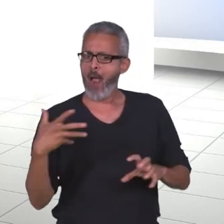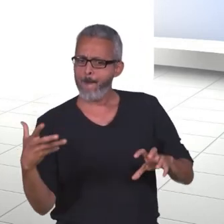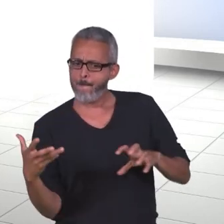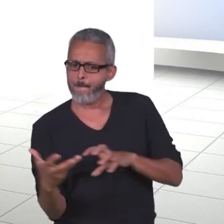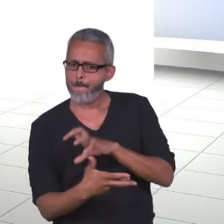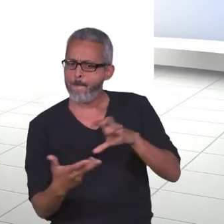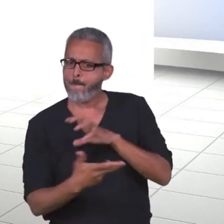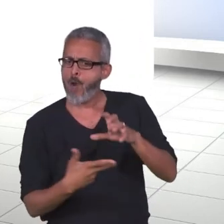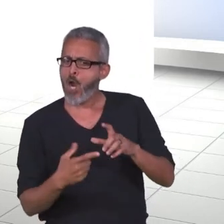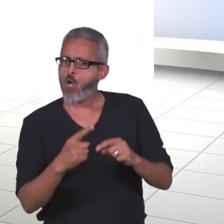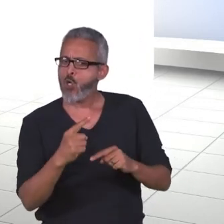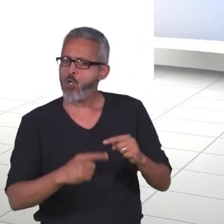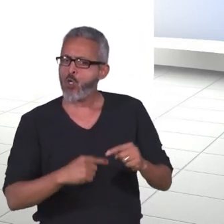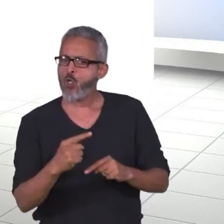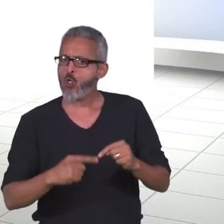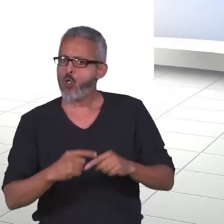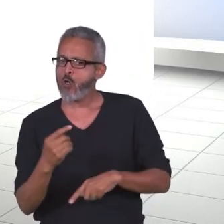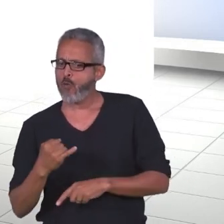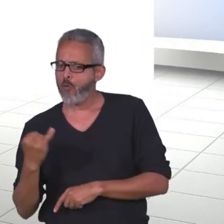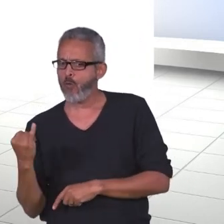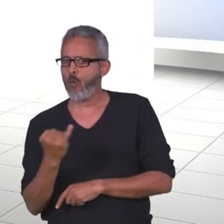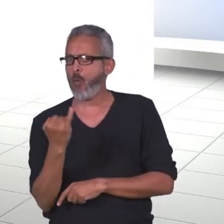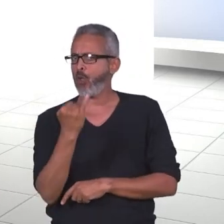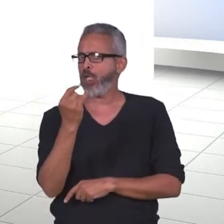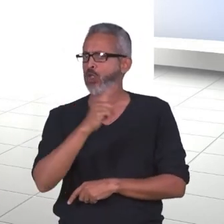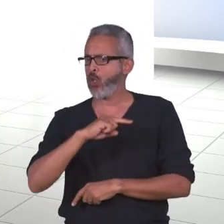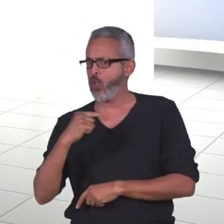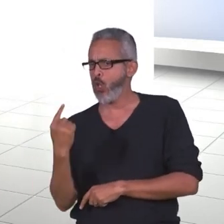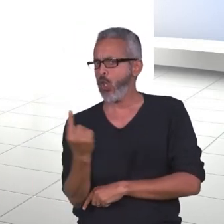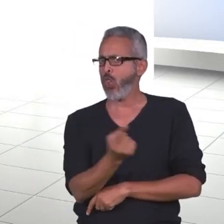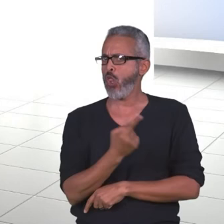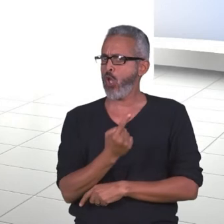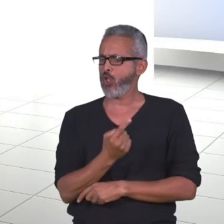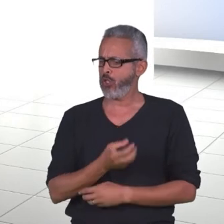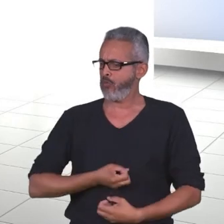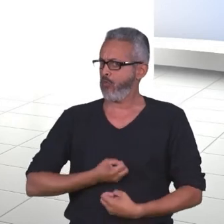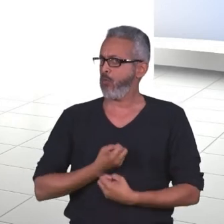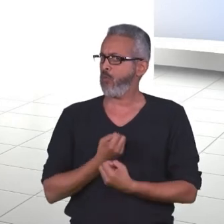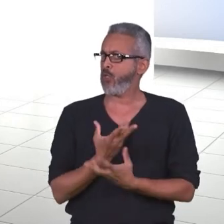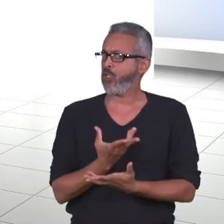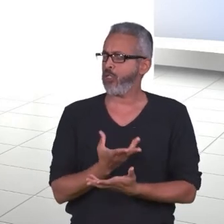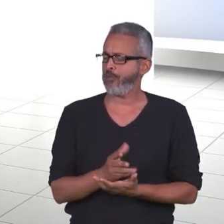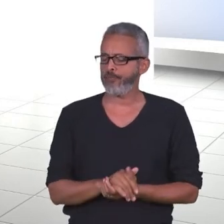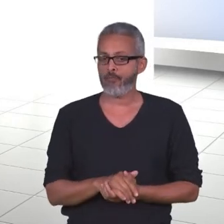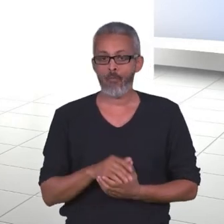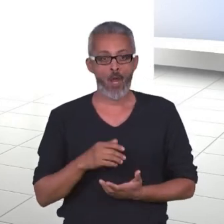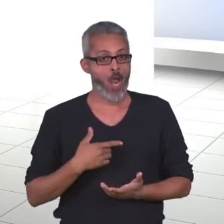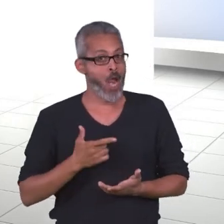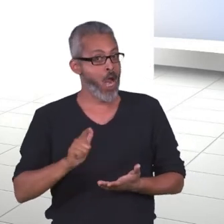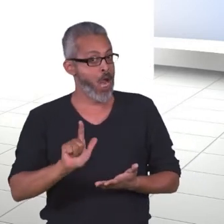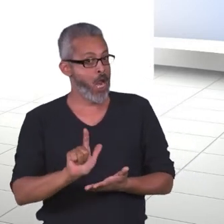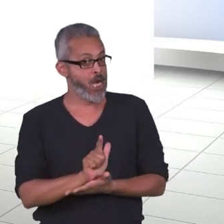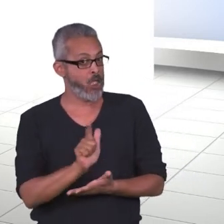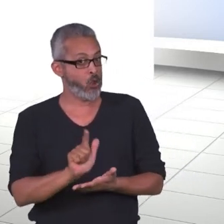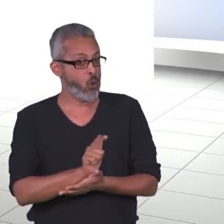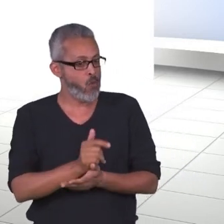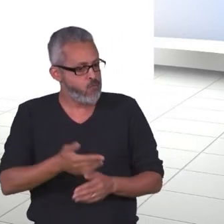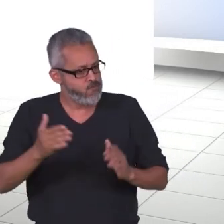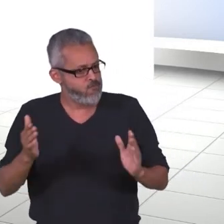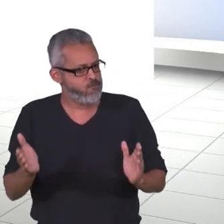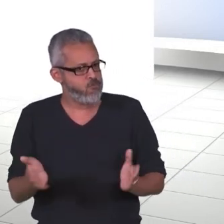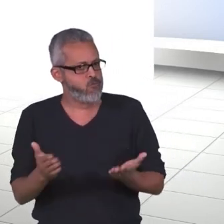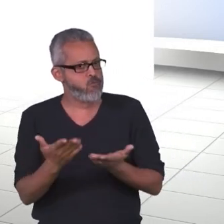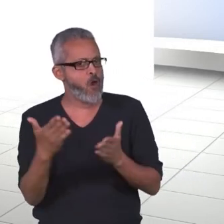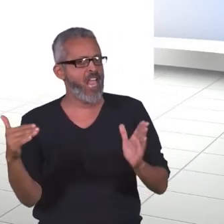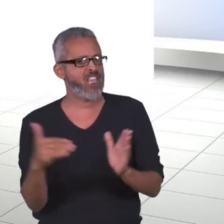não aceita, diz que retoma o passadismo por necessidade de sobrevivência e não por aceitação. Então,